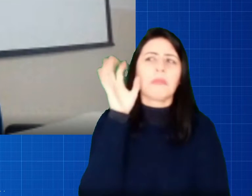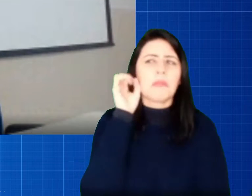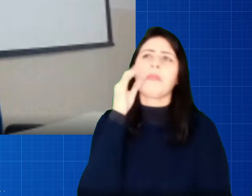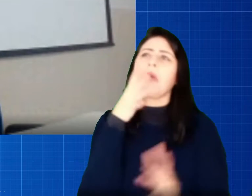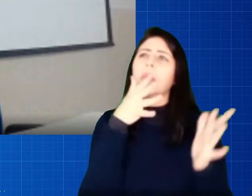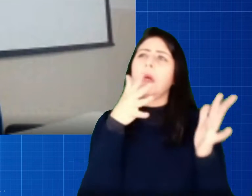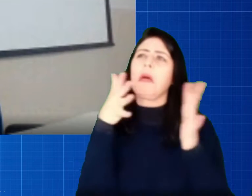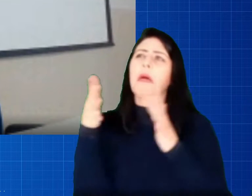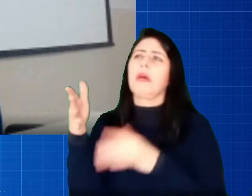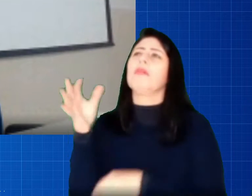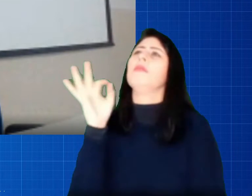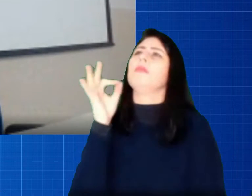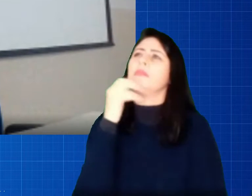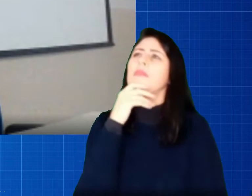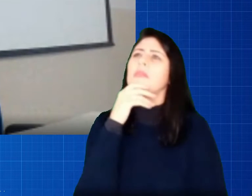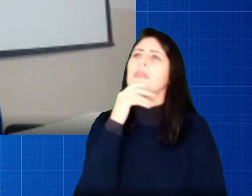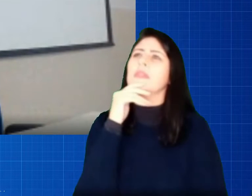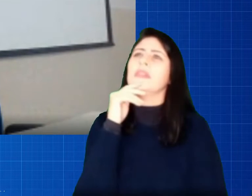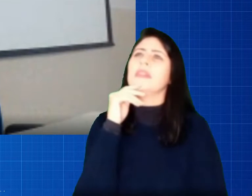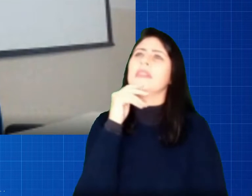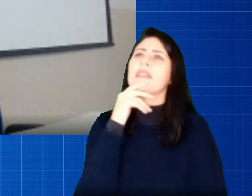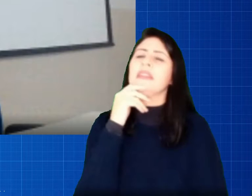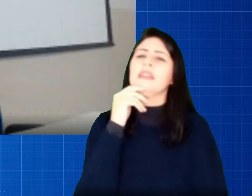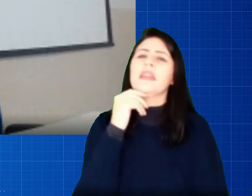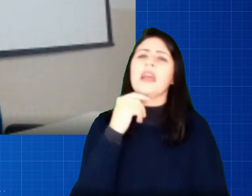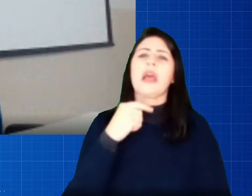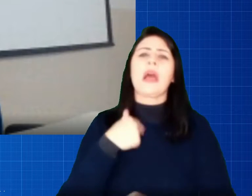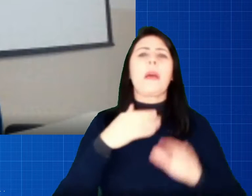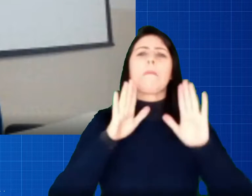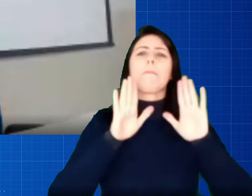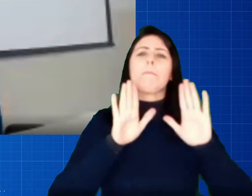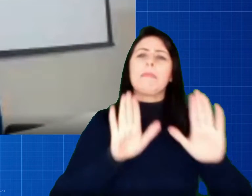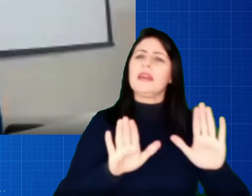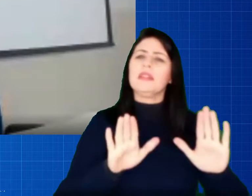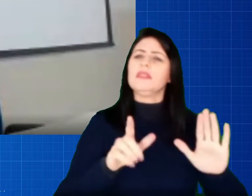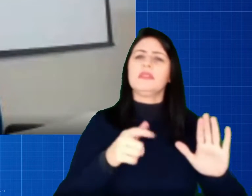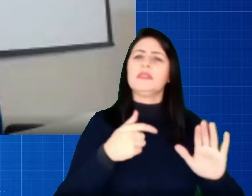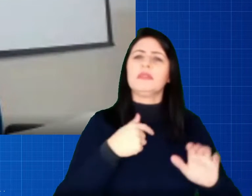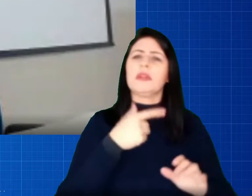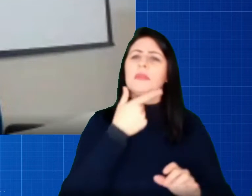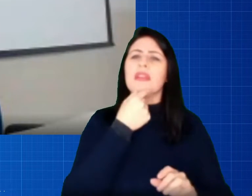bonitinho. No final da fala ele fala assim, mas o que tem a ver com o virgem do óleo de oliva?